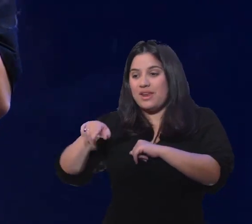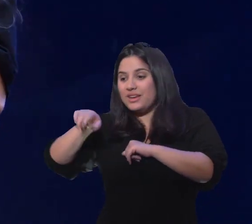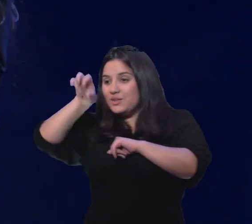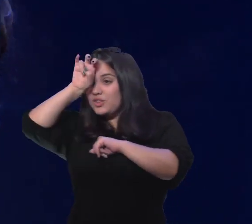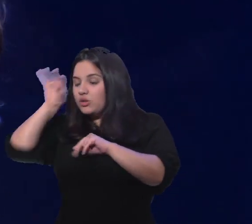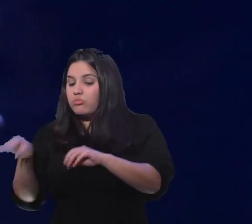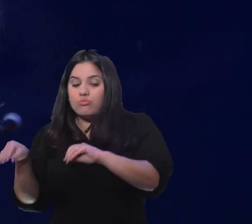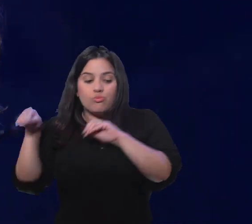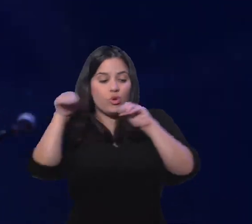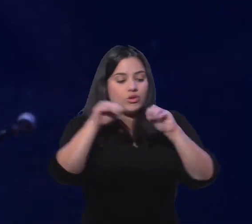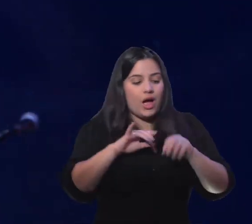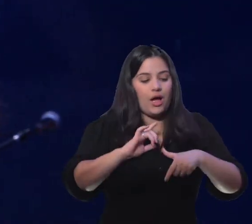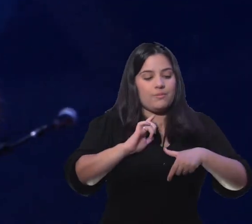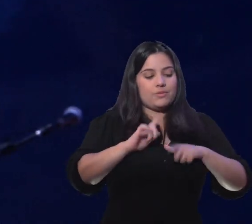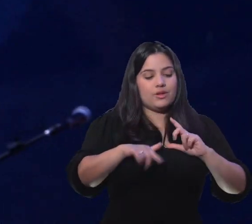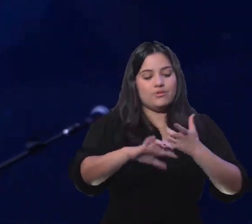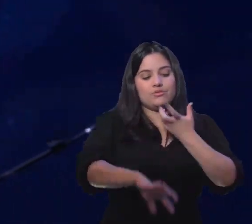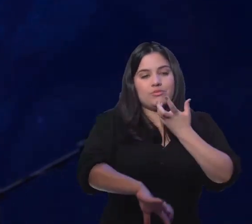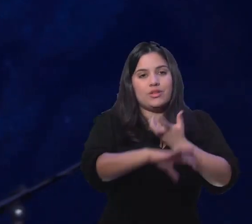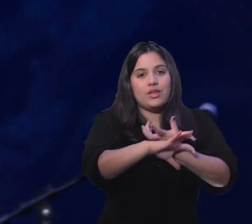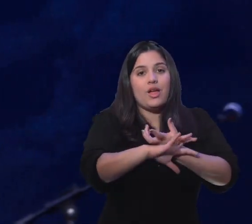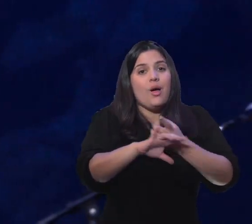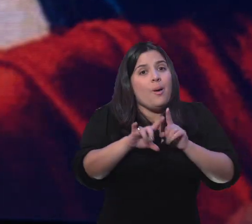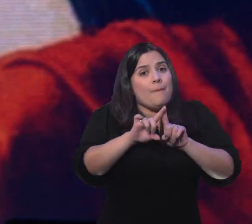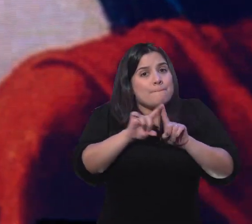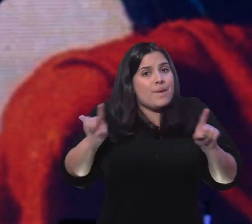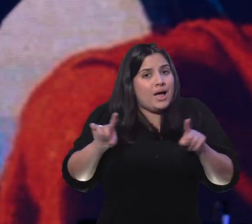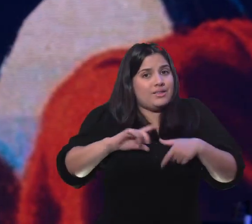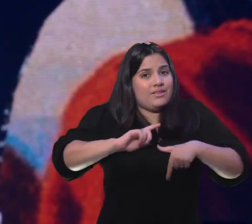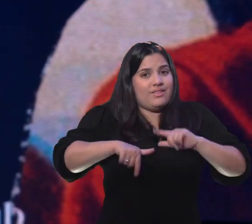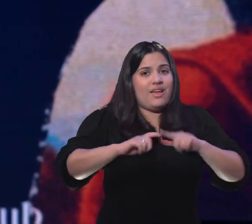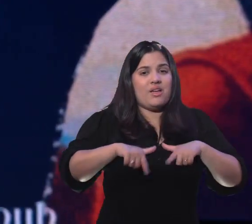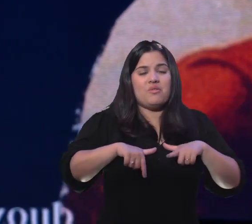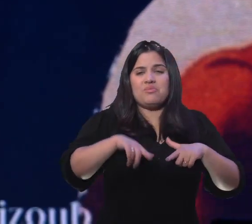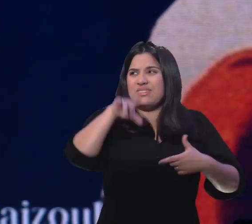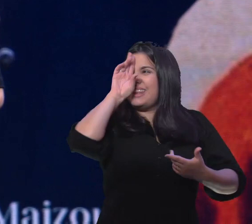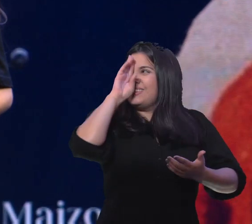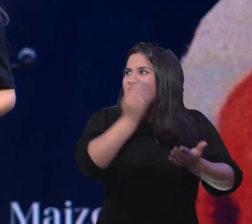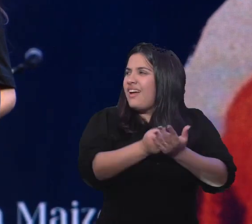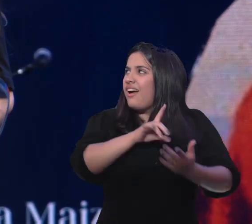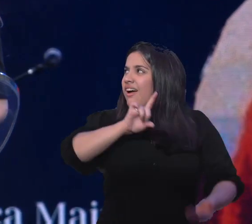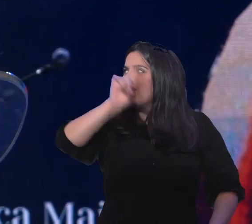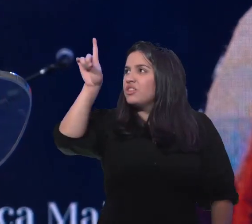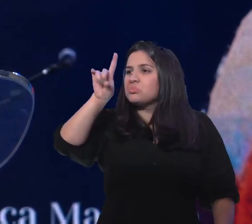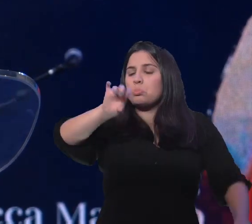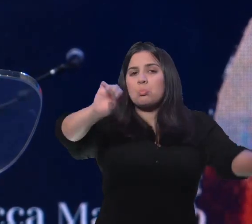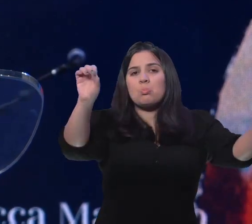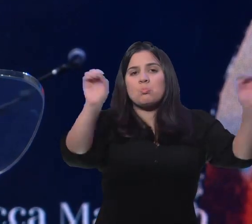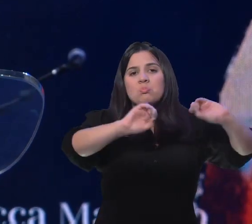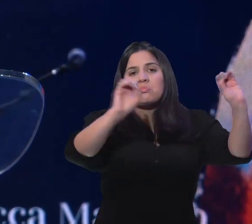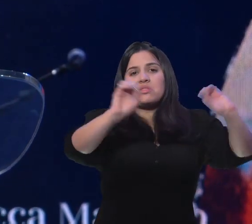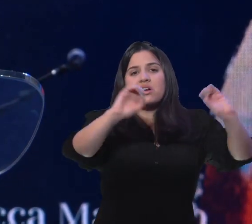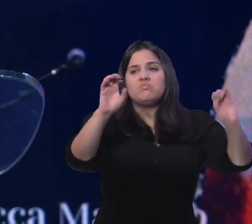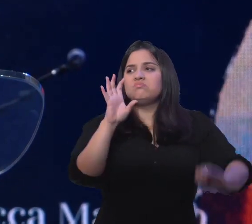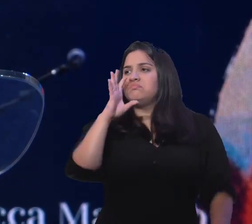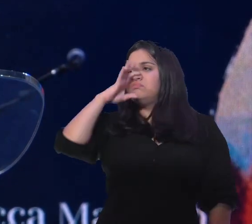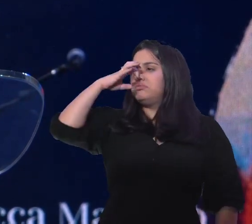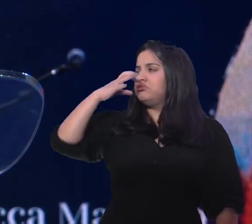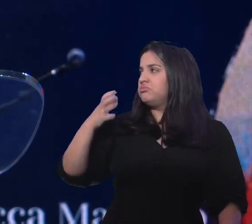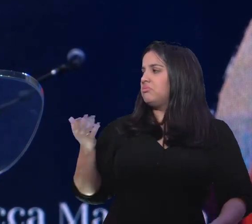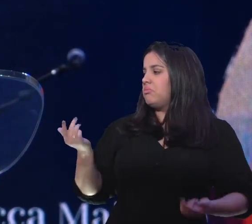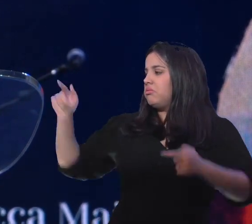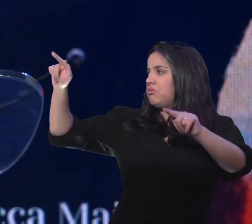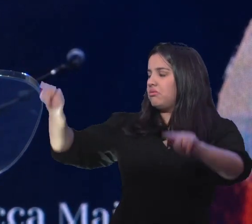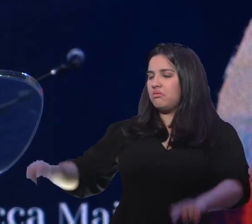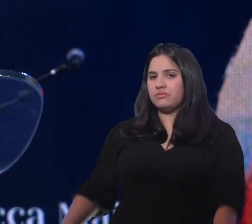Egito. Só que eles, mesmo assim, escolheram não crer e ainda se rebelaram contra Ele. E aí eu estava